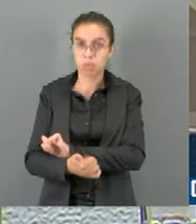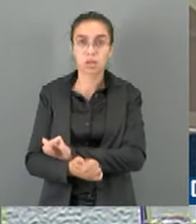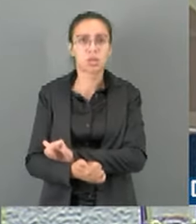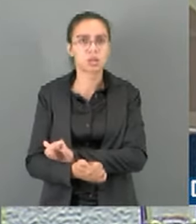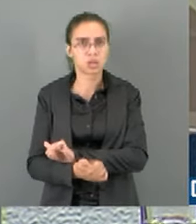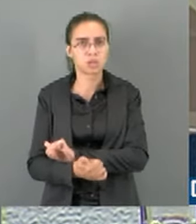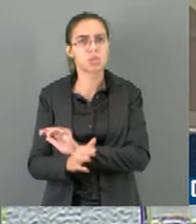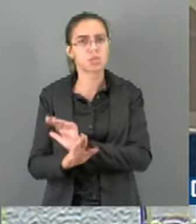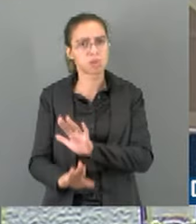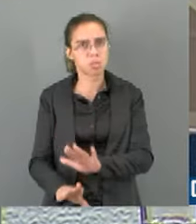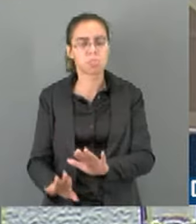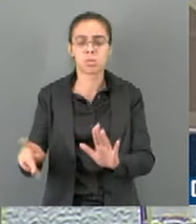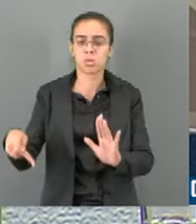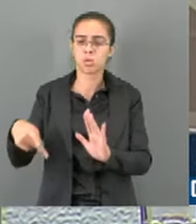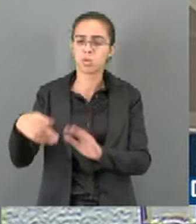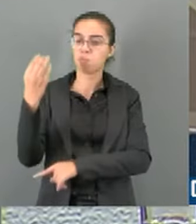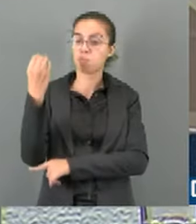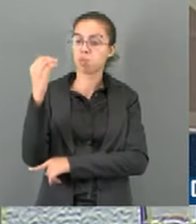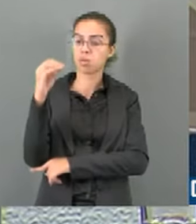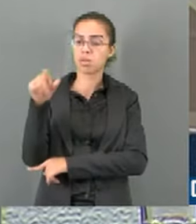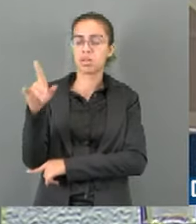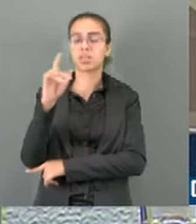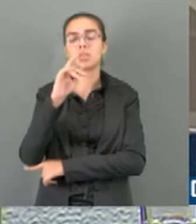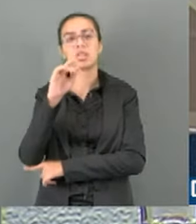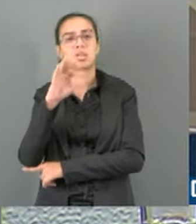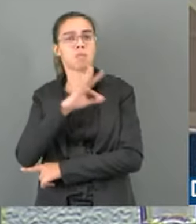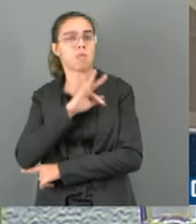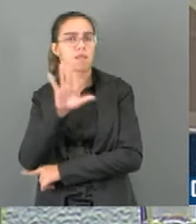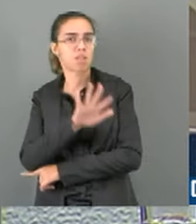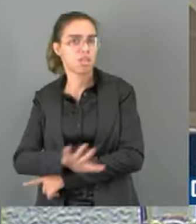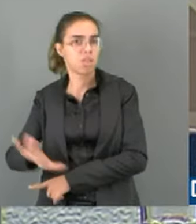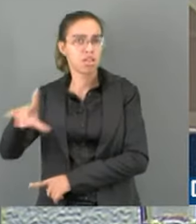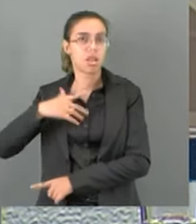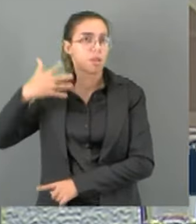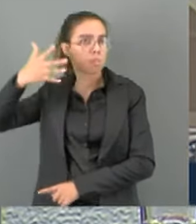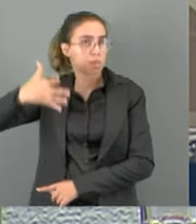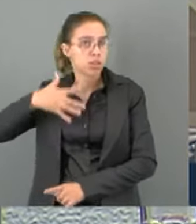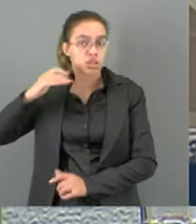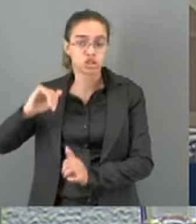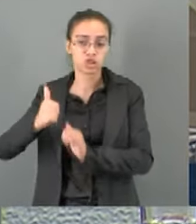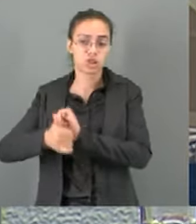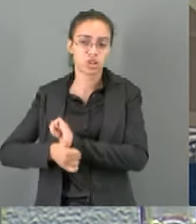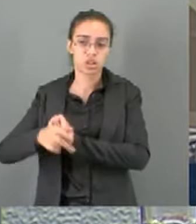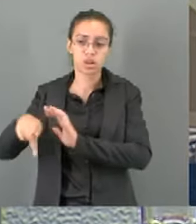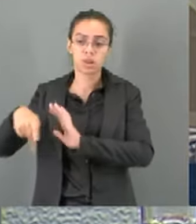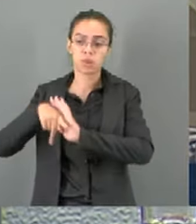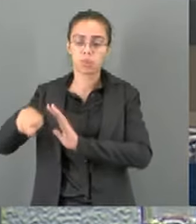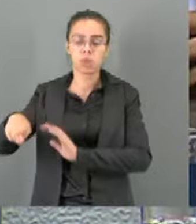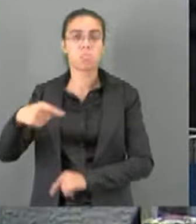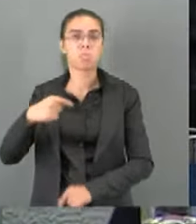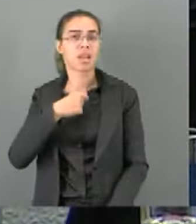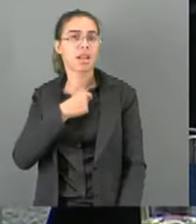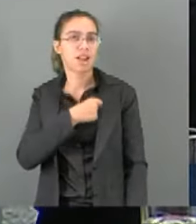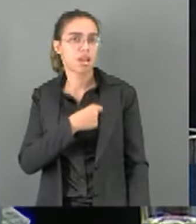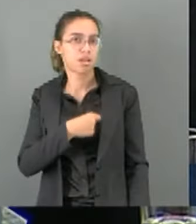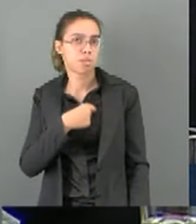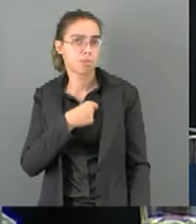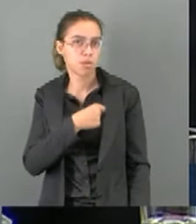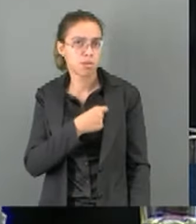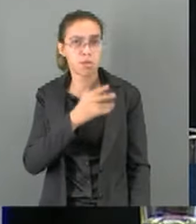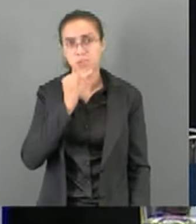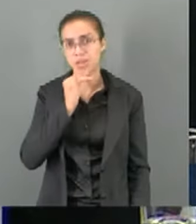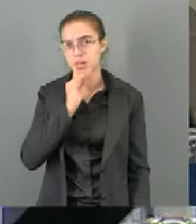Porto Alegre, a equipe da Polícia Federal ministrou uma palestra para jogadores da base do Grêmio, por exemplo. Né?